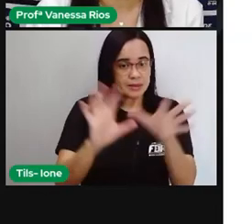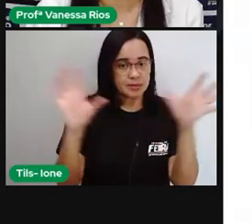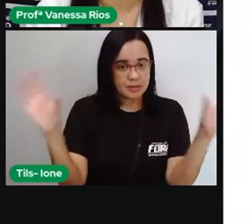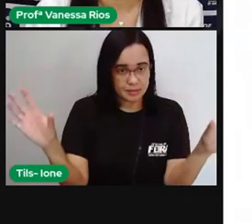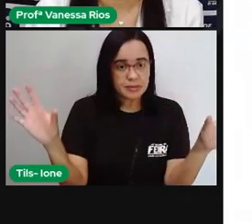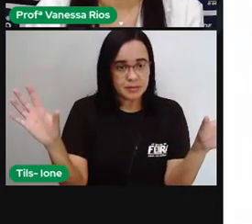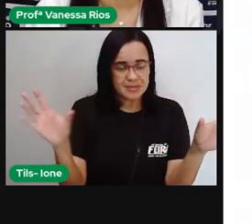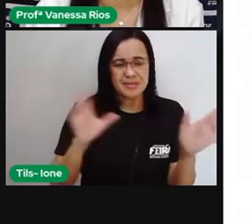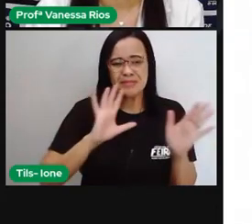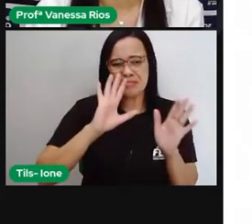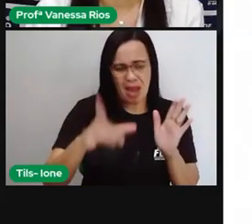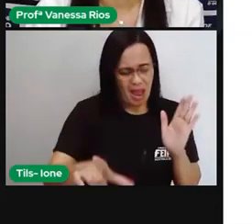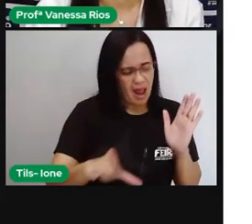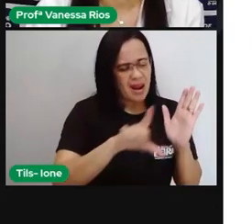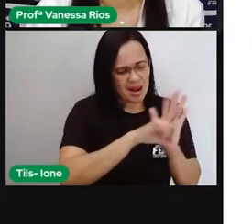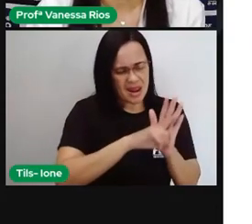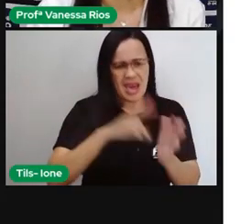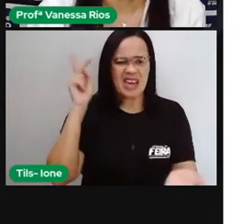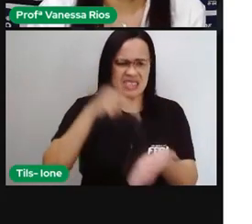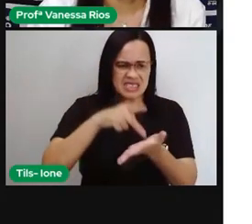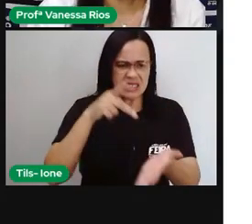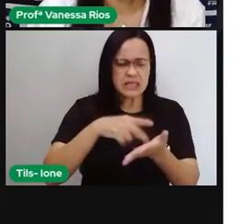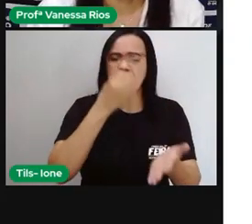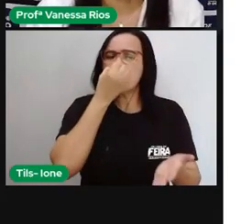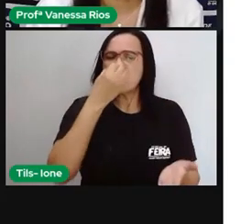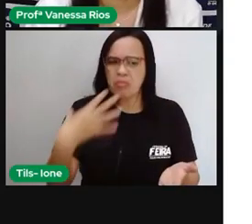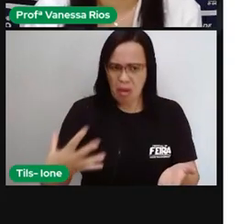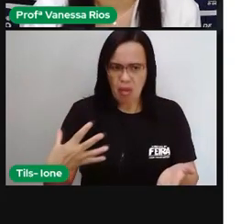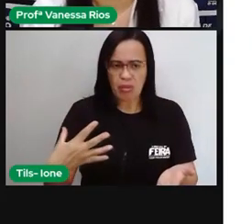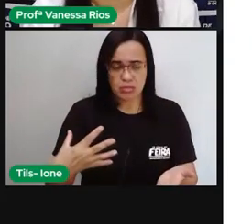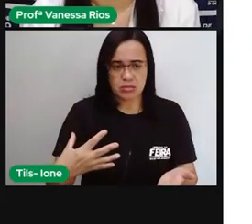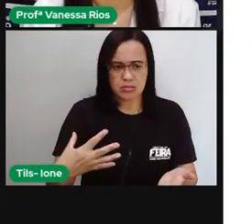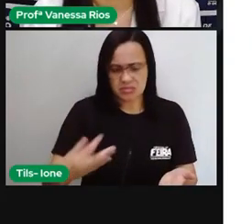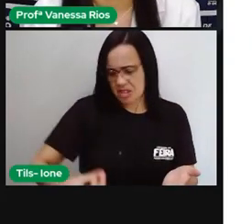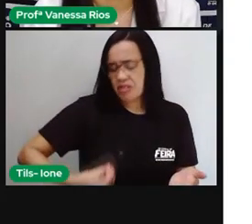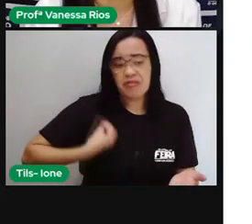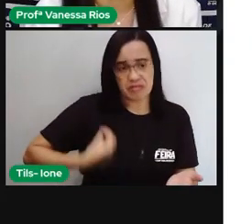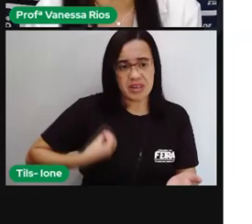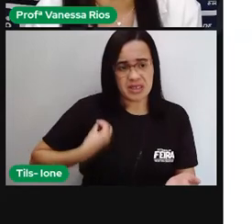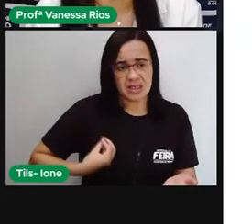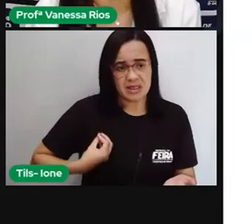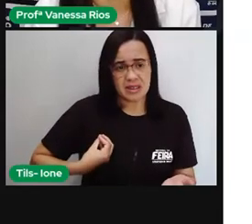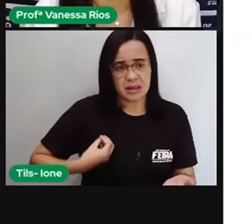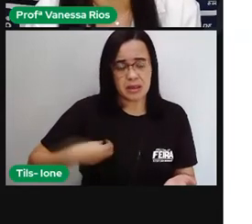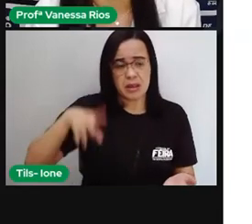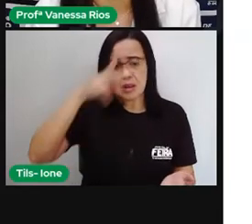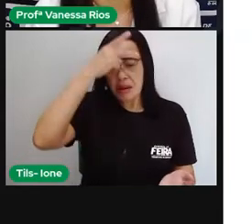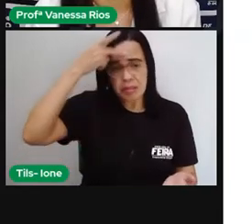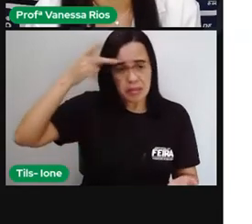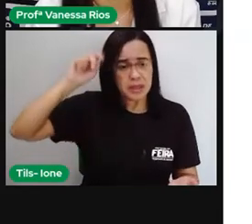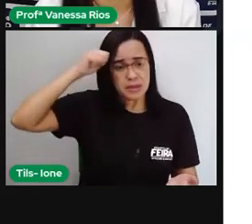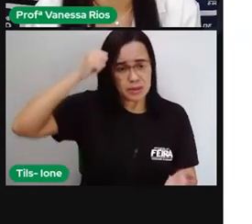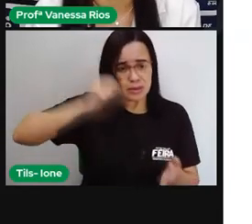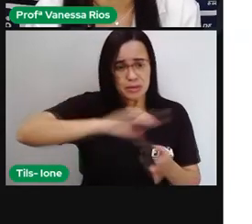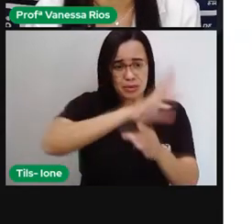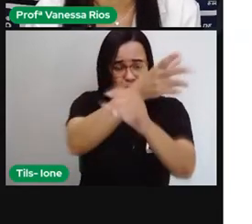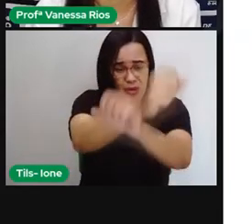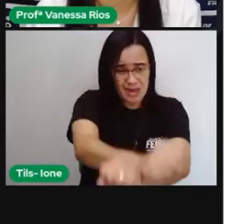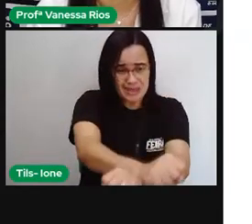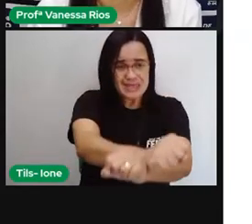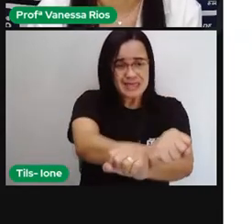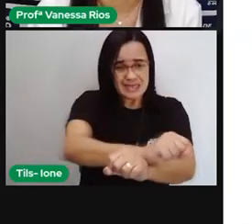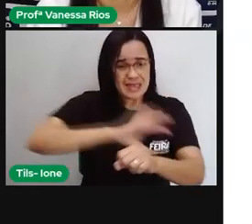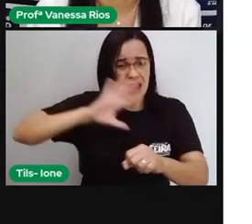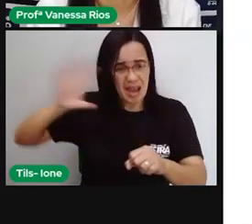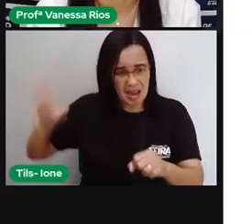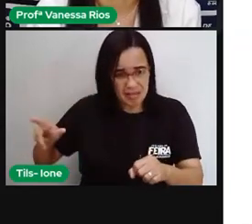não trouxe garantias, né, de vida para os africanos que estavam sendo escravizados. Então, muitos